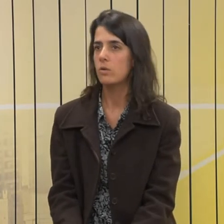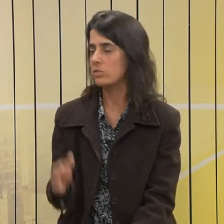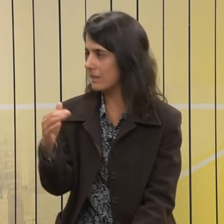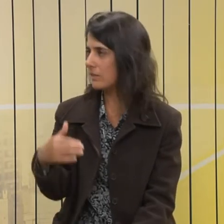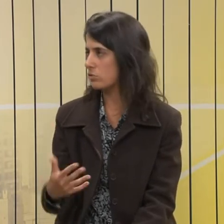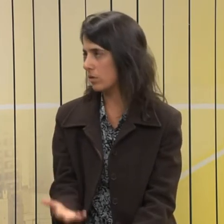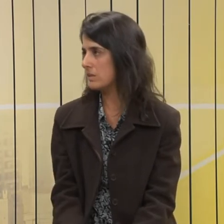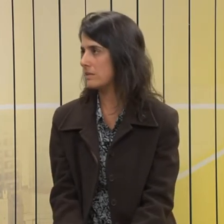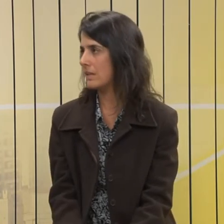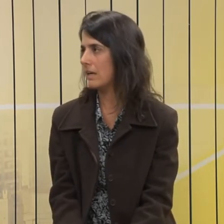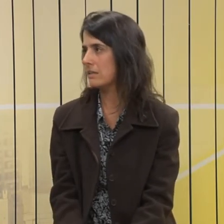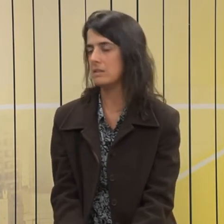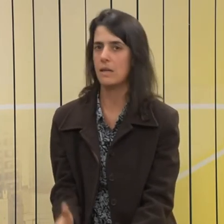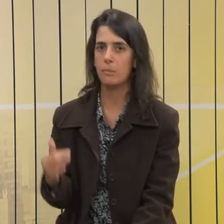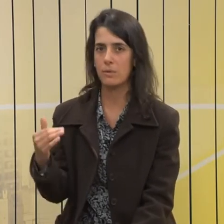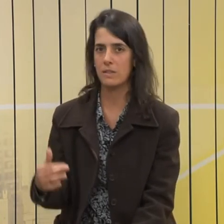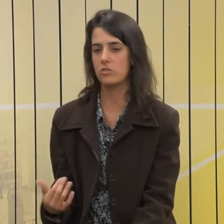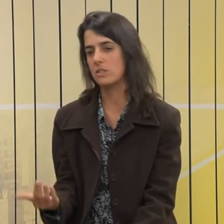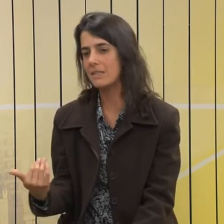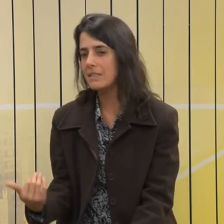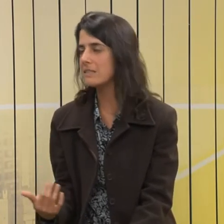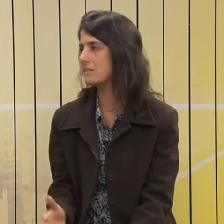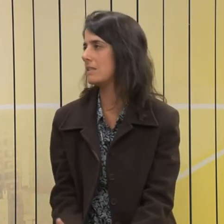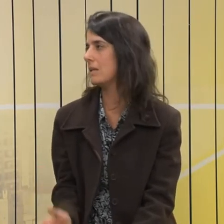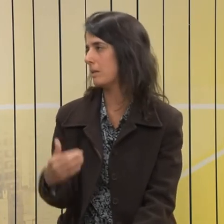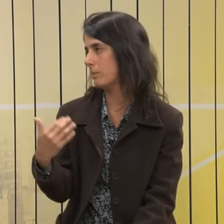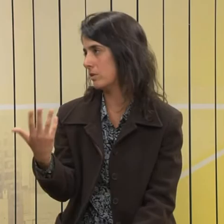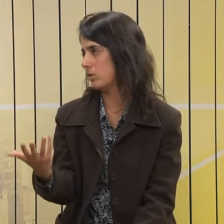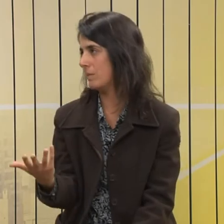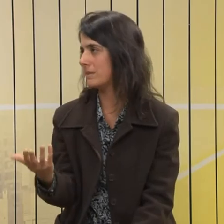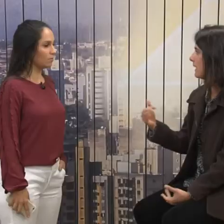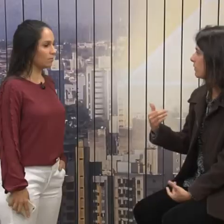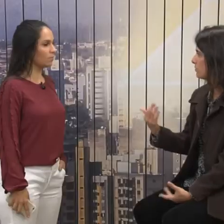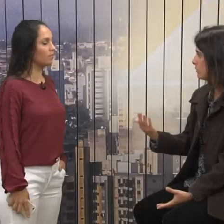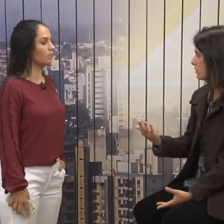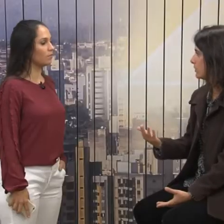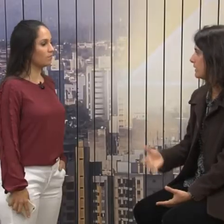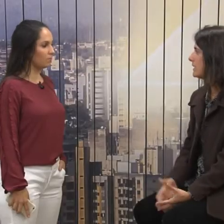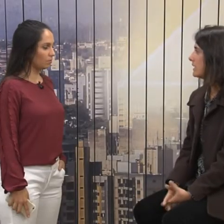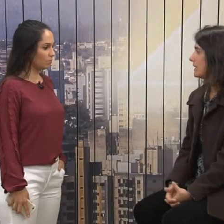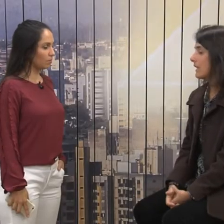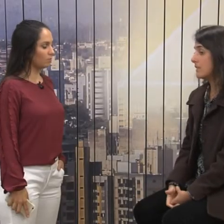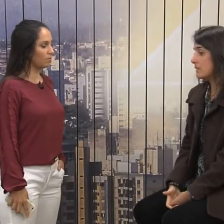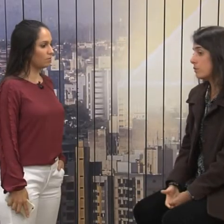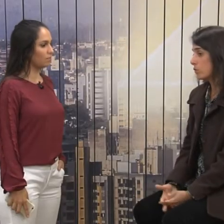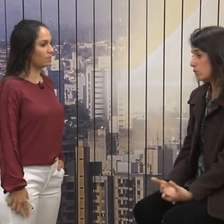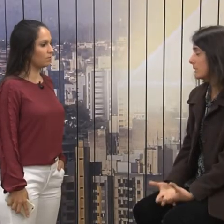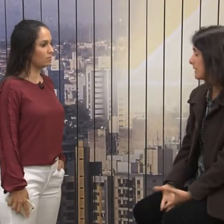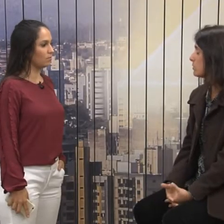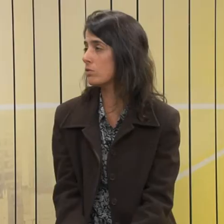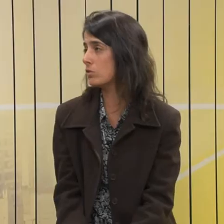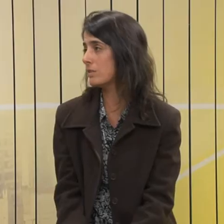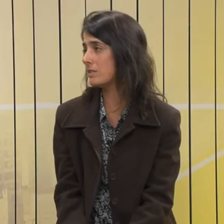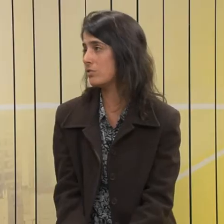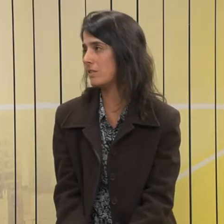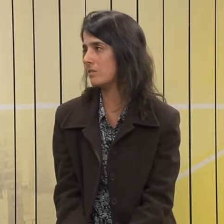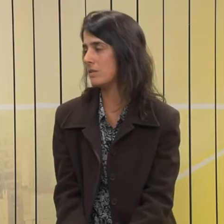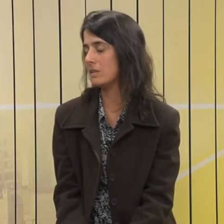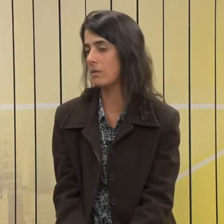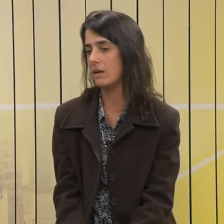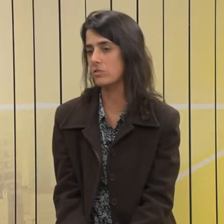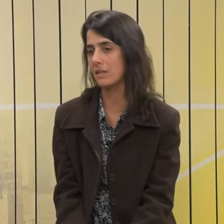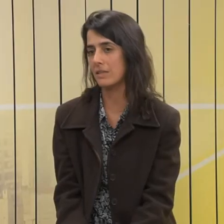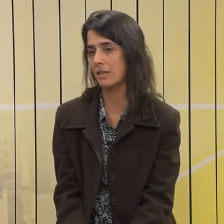tenha oscilações, né? Em época de crise pode aumentar ou diminuir, né, esses fluxos, mas eles continuam